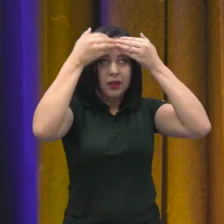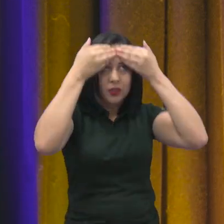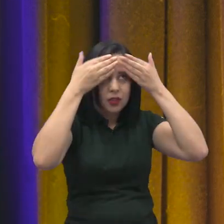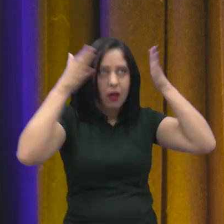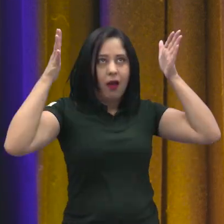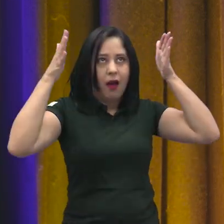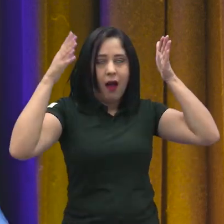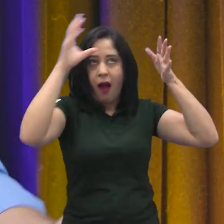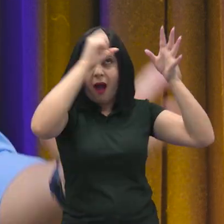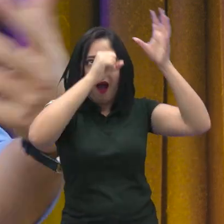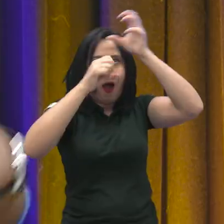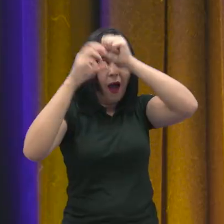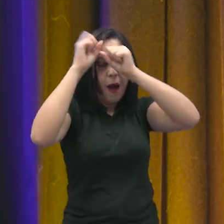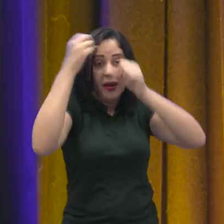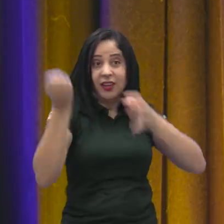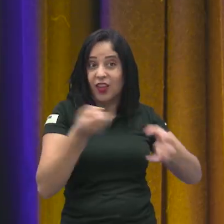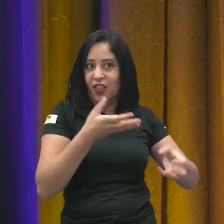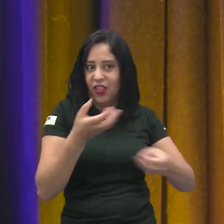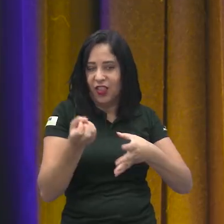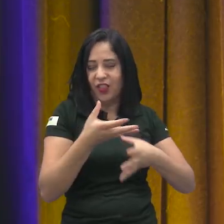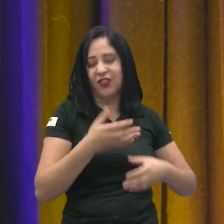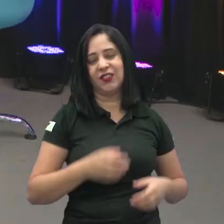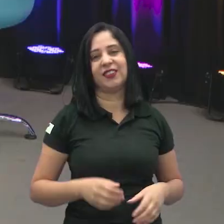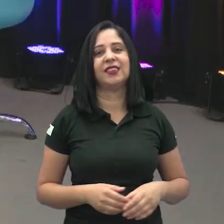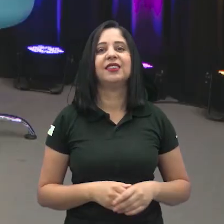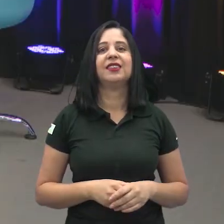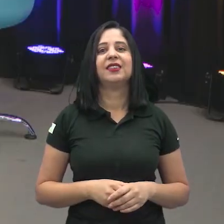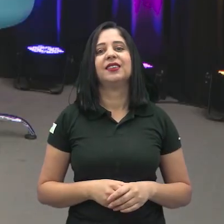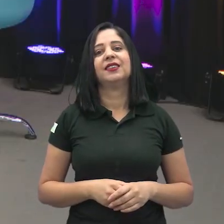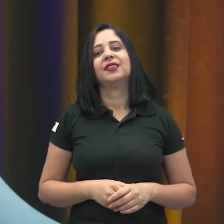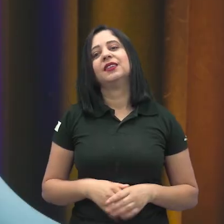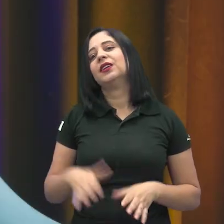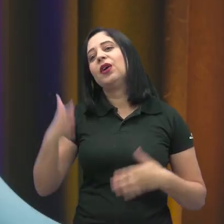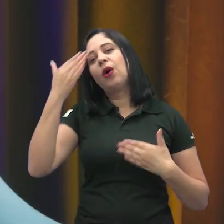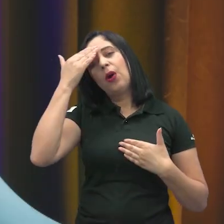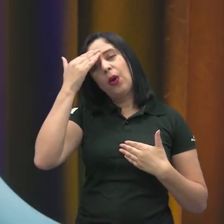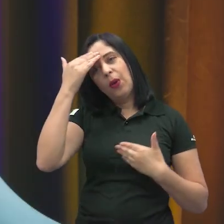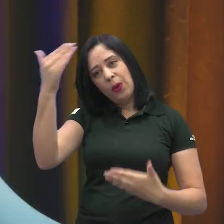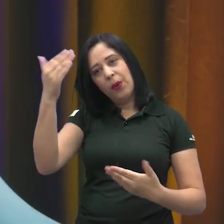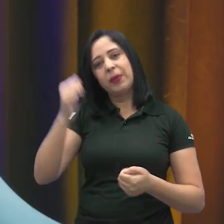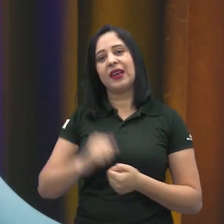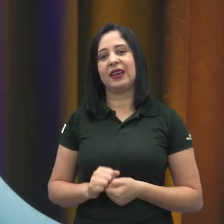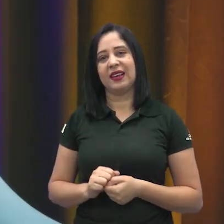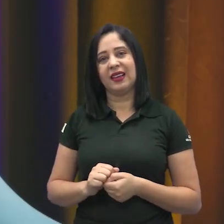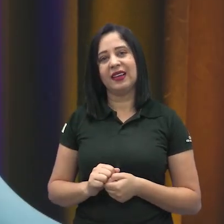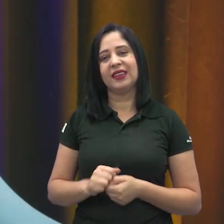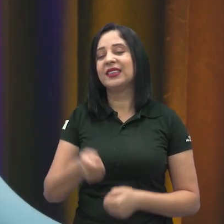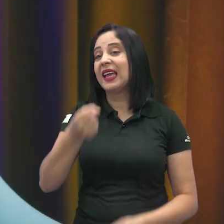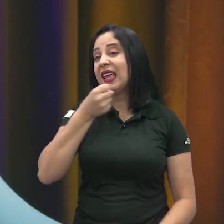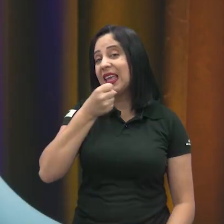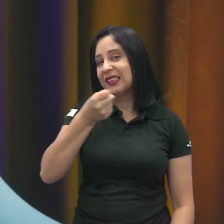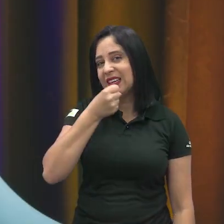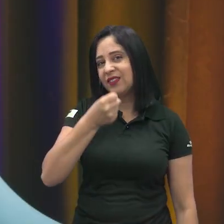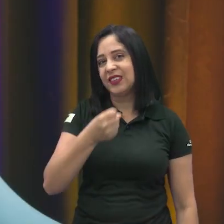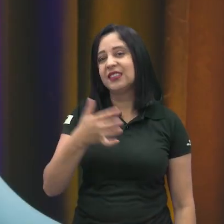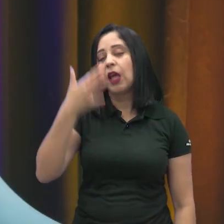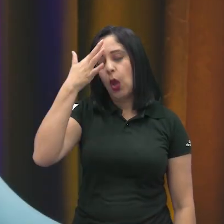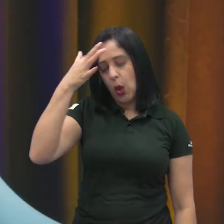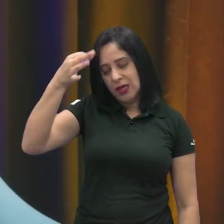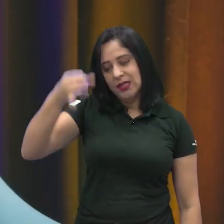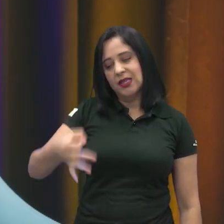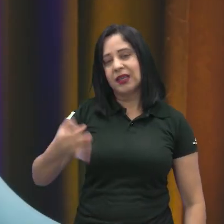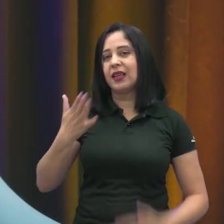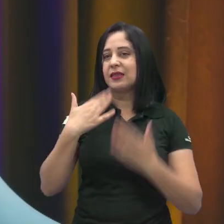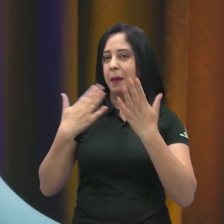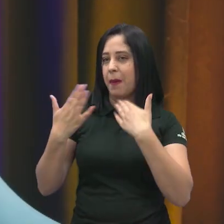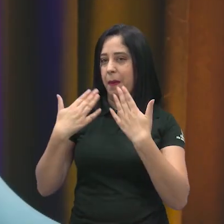estar aberto para tudo que vier positivamente na nossa vida. Secretário, eu quero agradecer imensamente a sua participação. Eu tenho